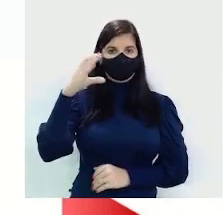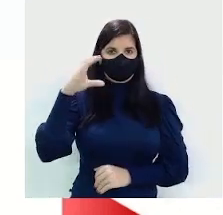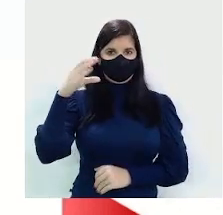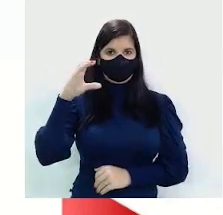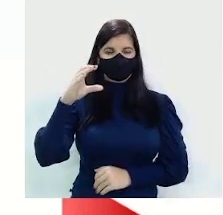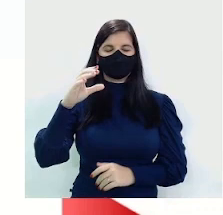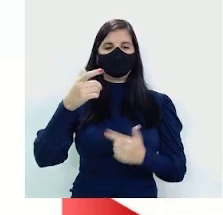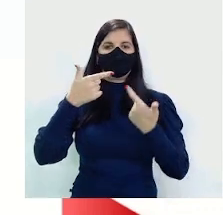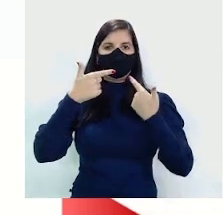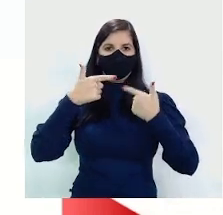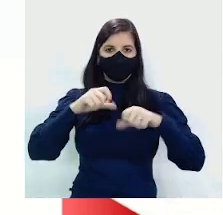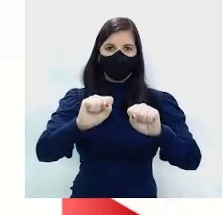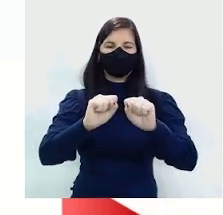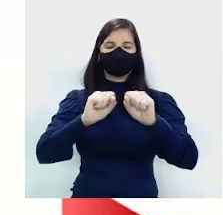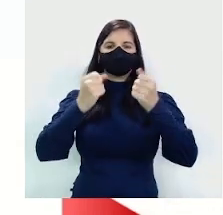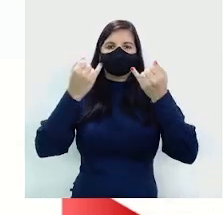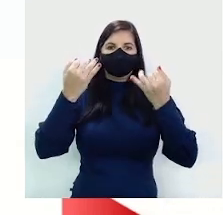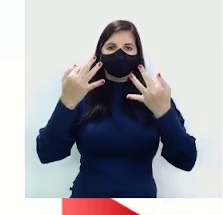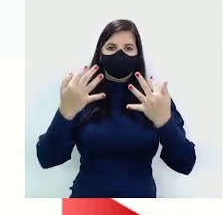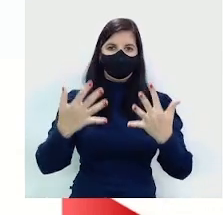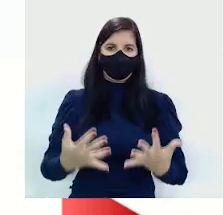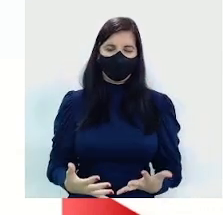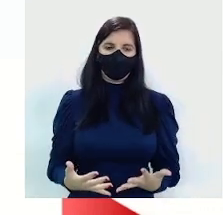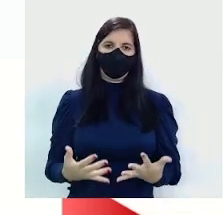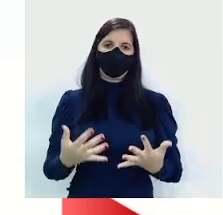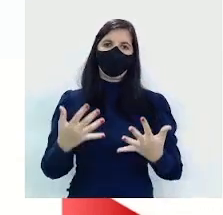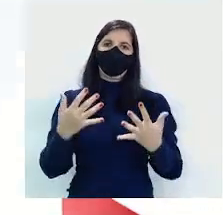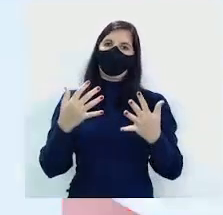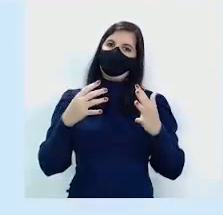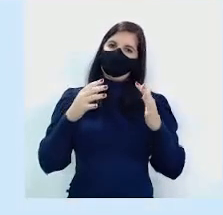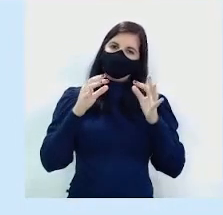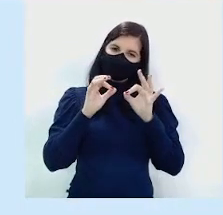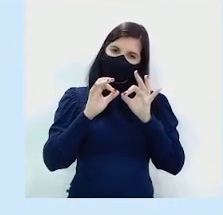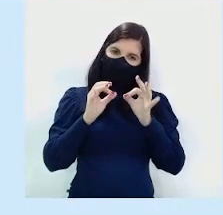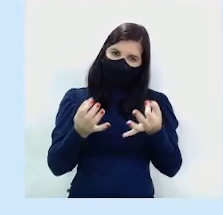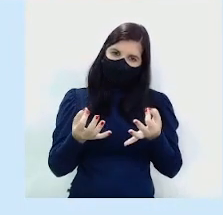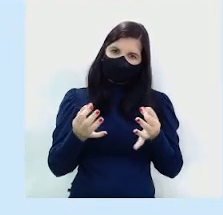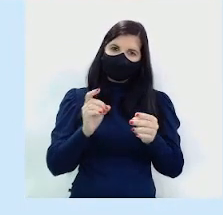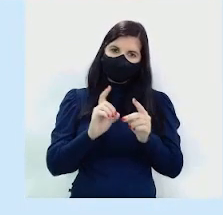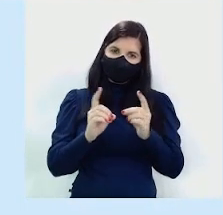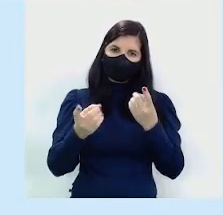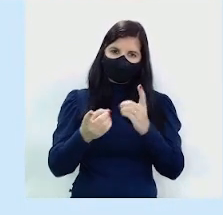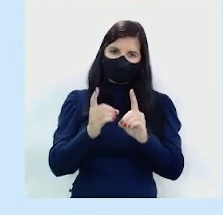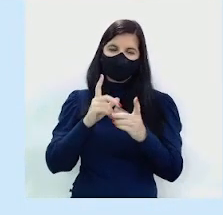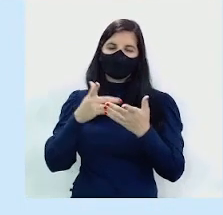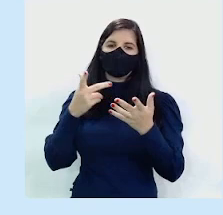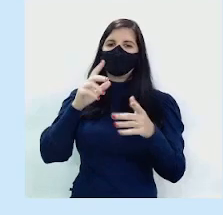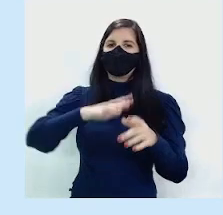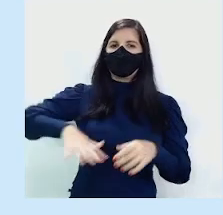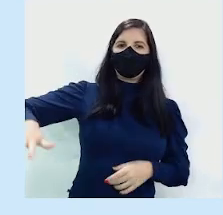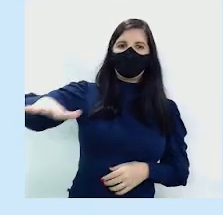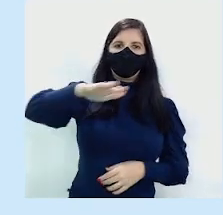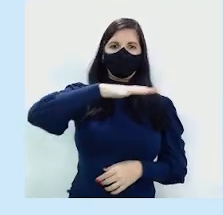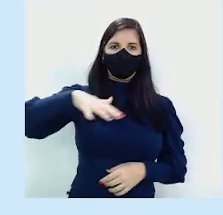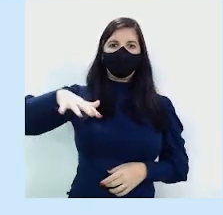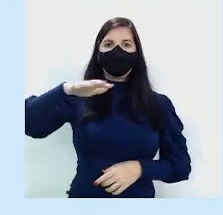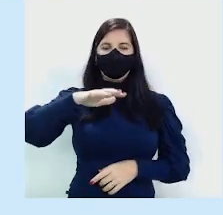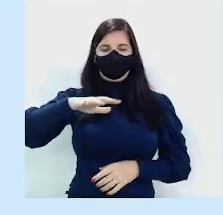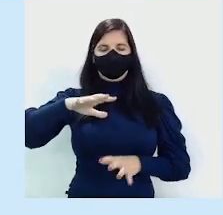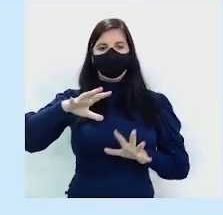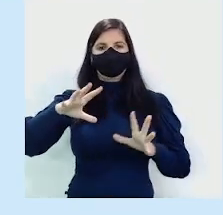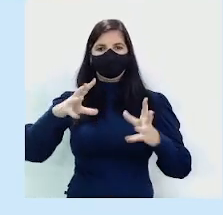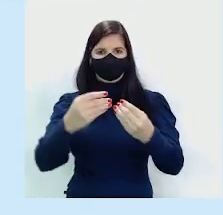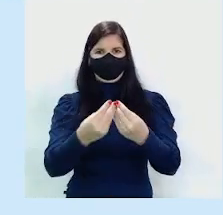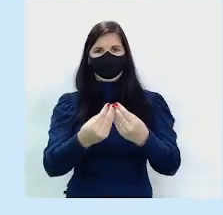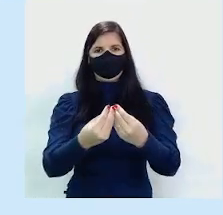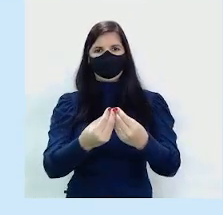com a linguagem explicativa, didática e, por isso, mais superficial e abrangente. O que é que